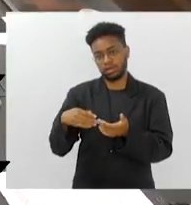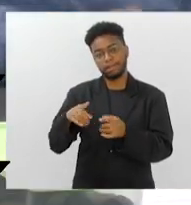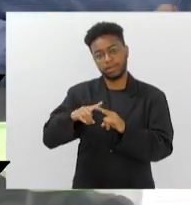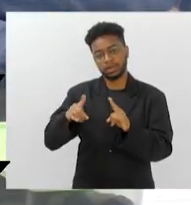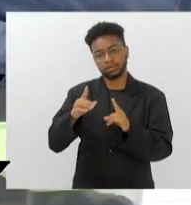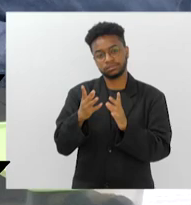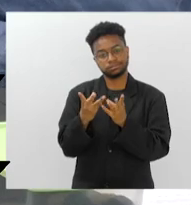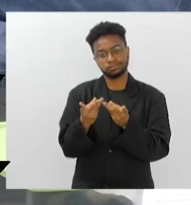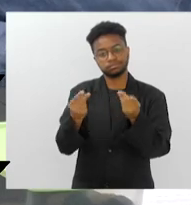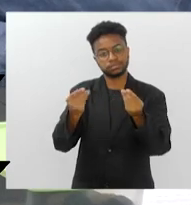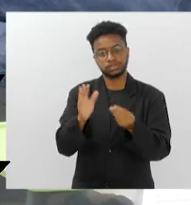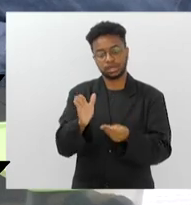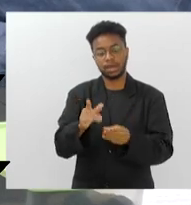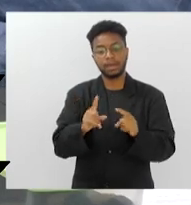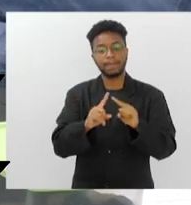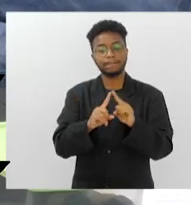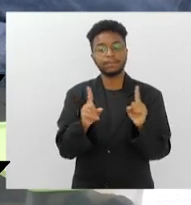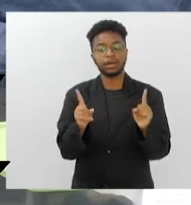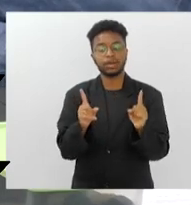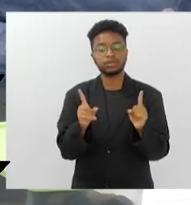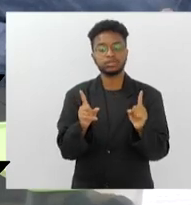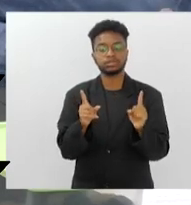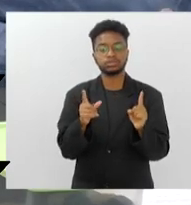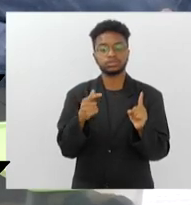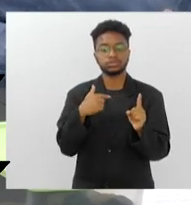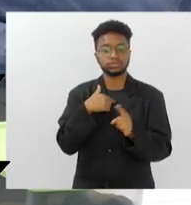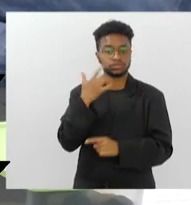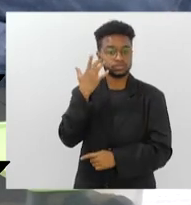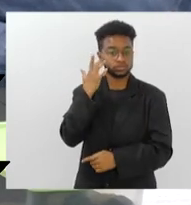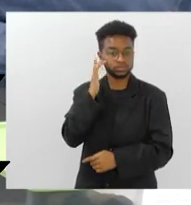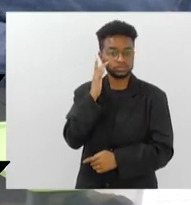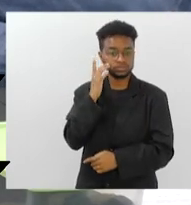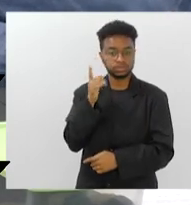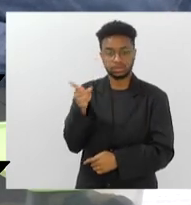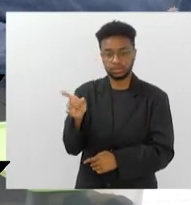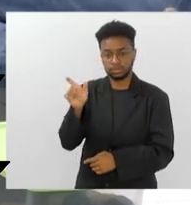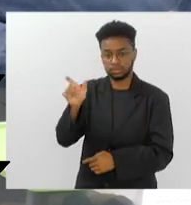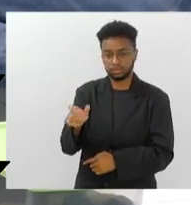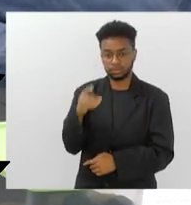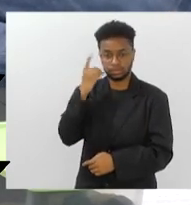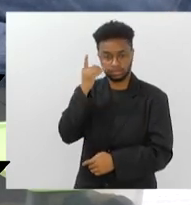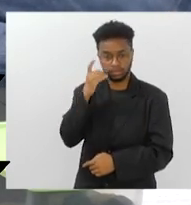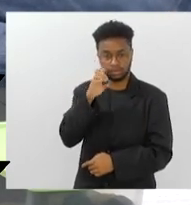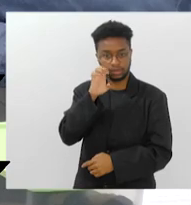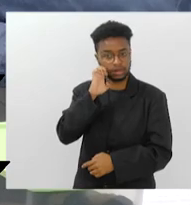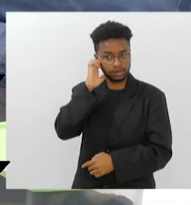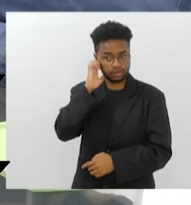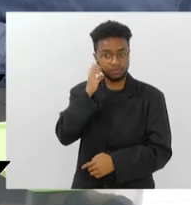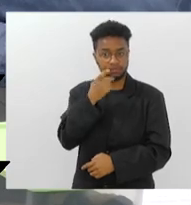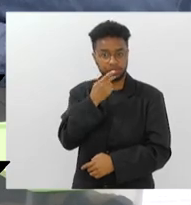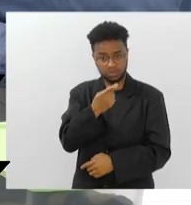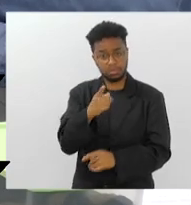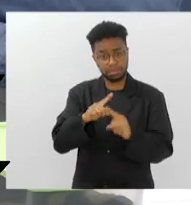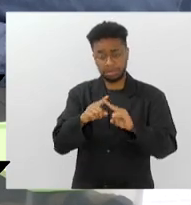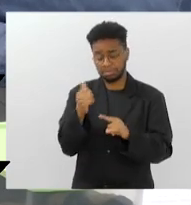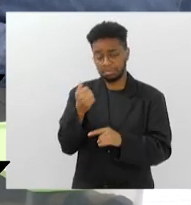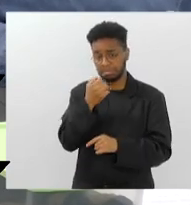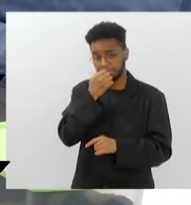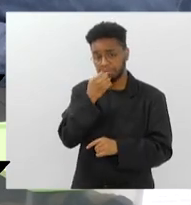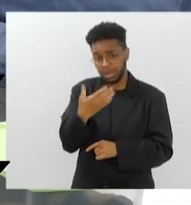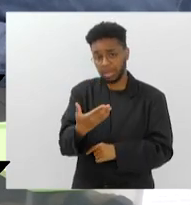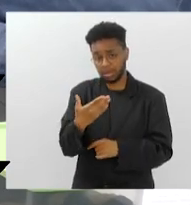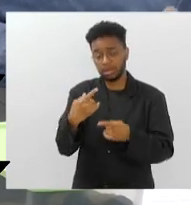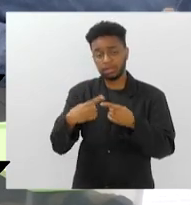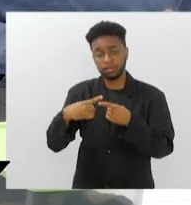foi nesse caso eu acho que apesar do que levanta a deputada I que ela fez bem em levantar o caso